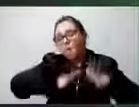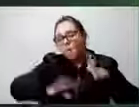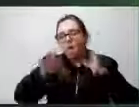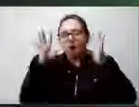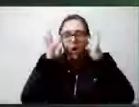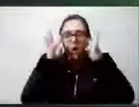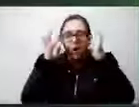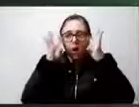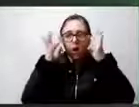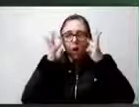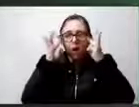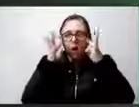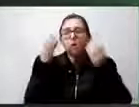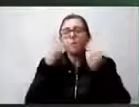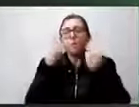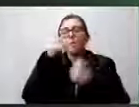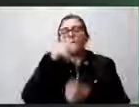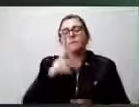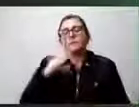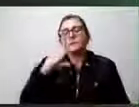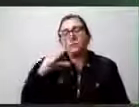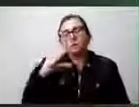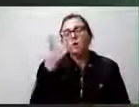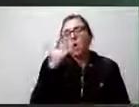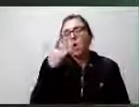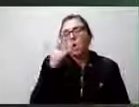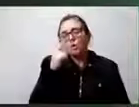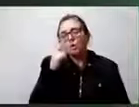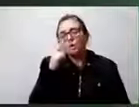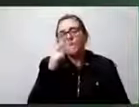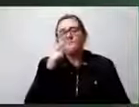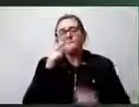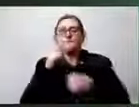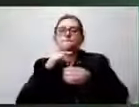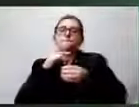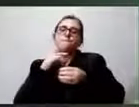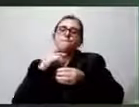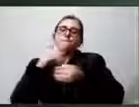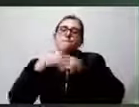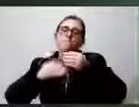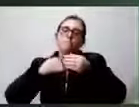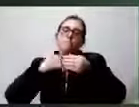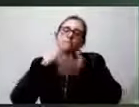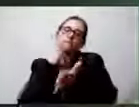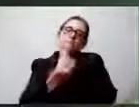à reação do paciente. E a última técnica é a mobilização lateral da